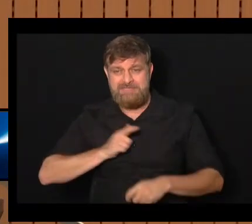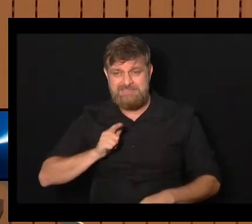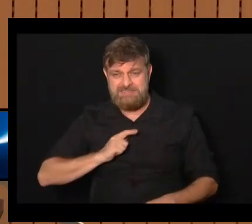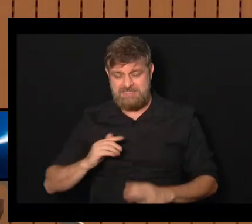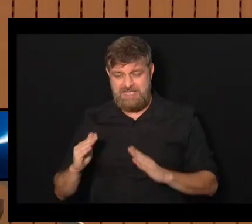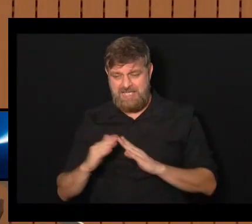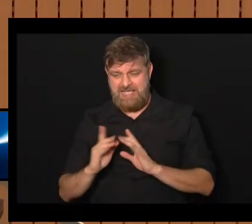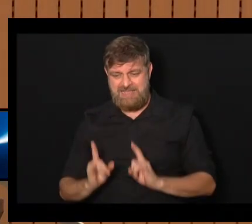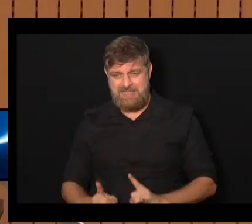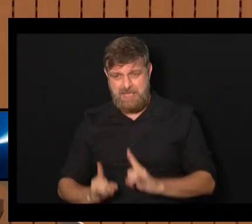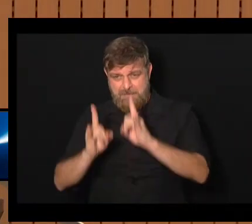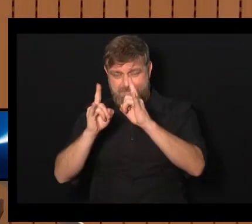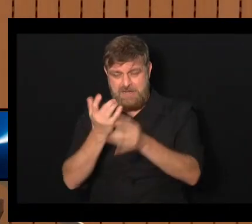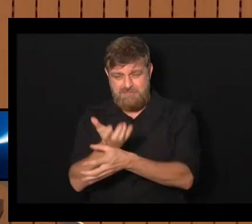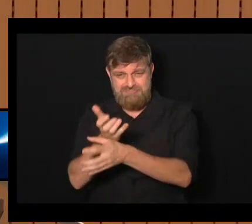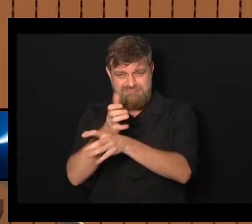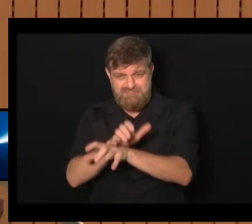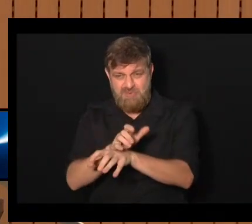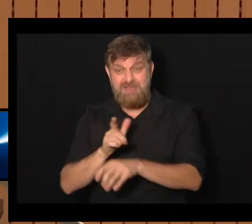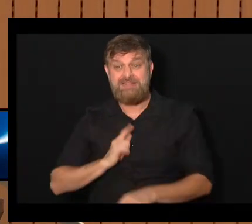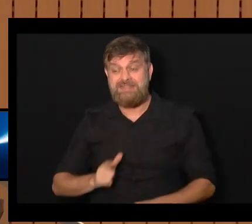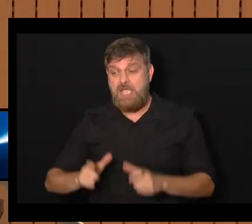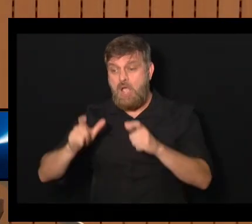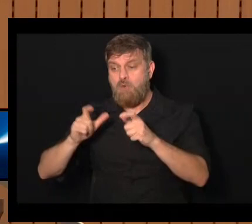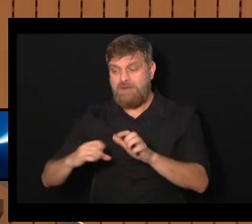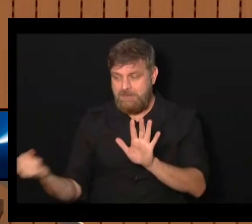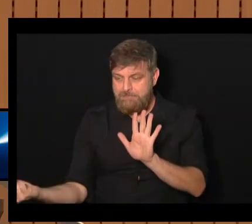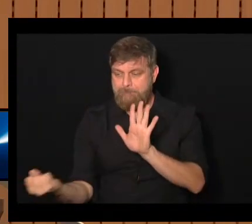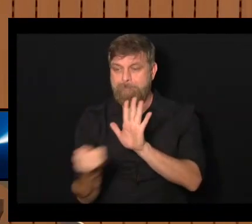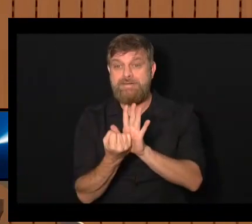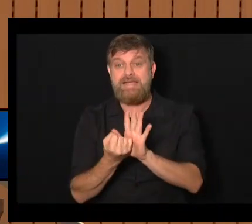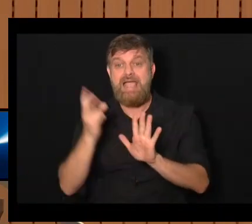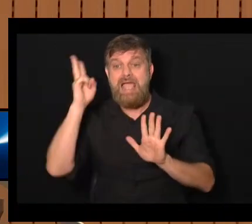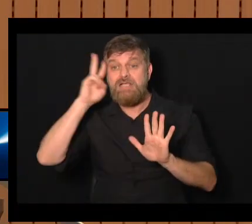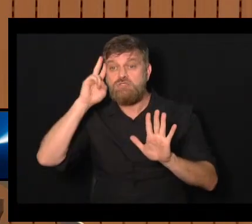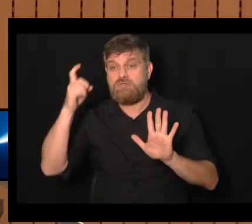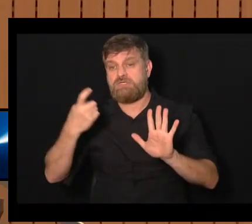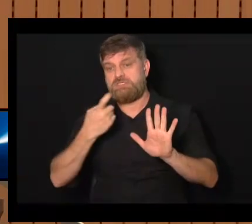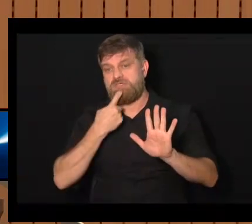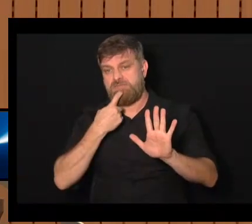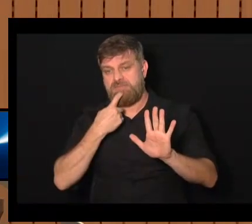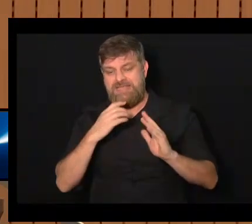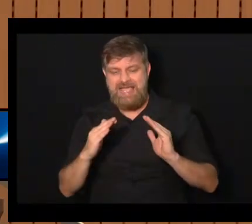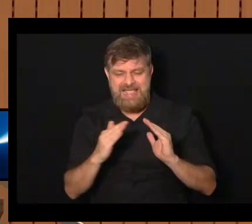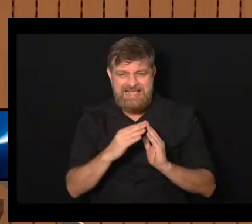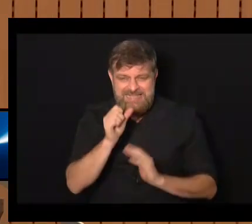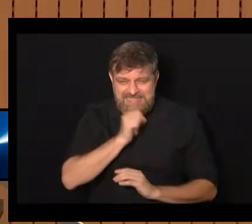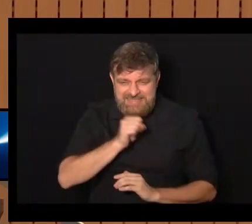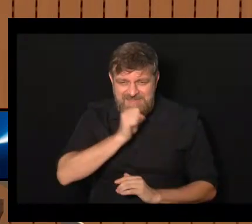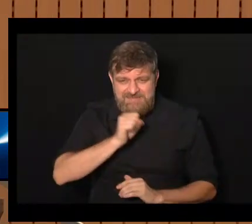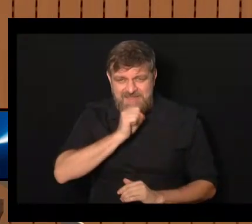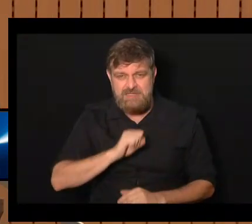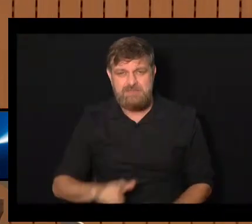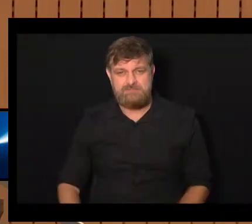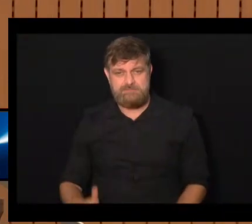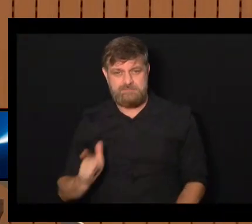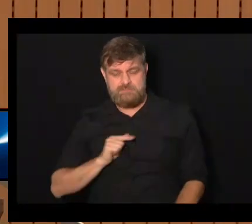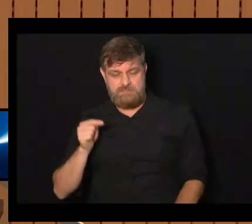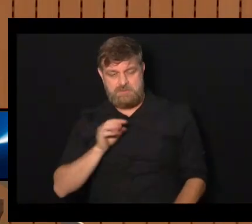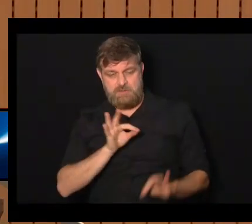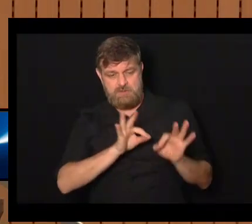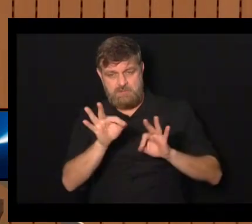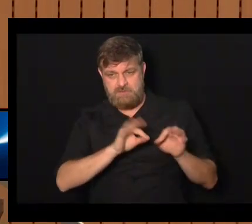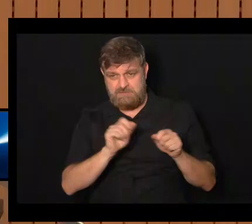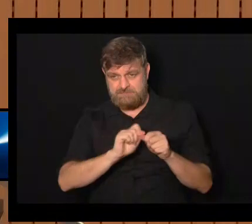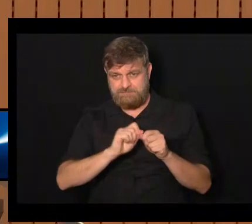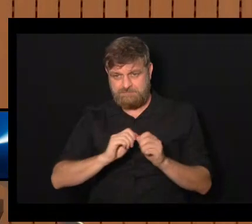construtivo decorrente do tombamento de imóveis em nosso município. Esse projeto suprime